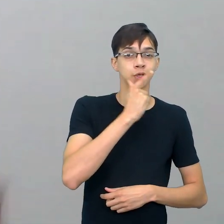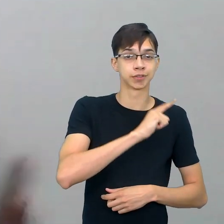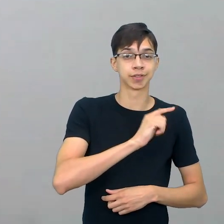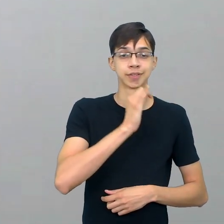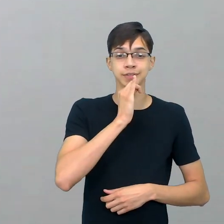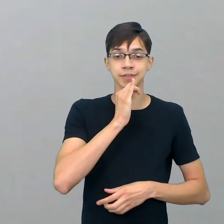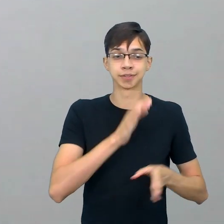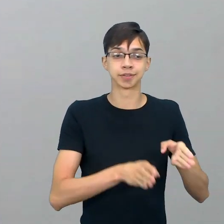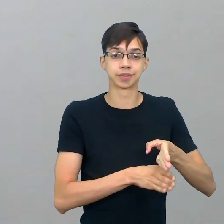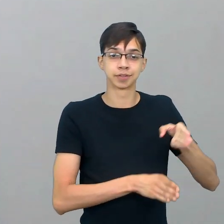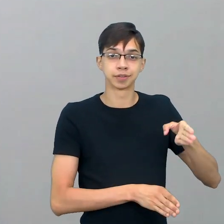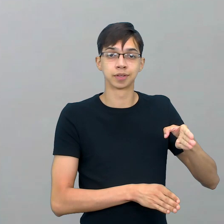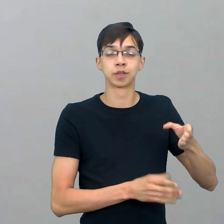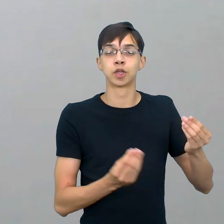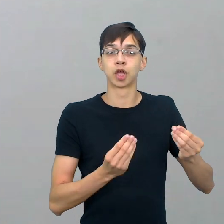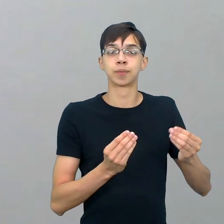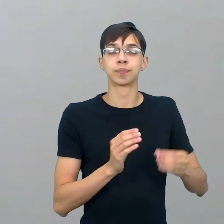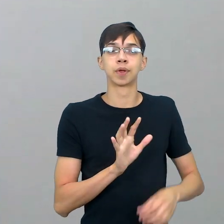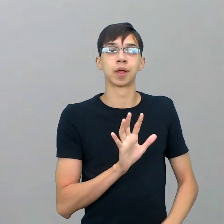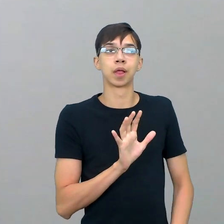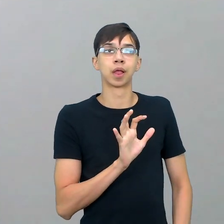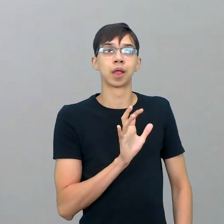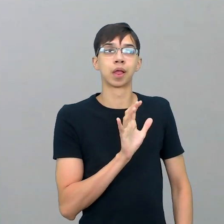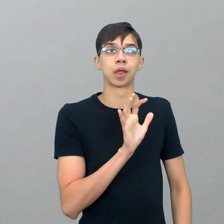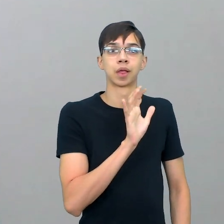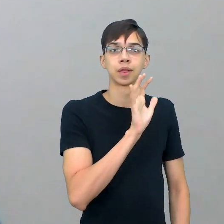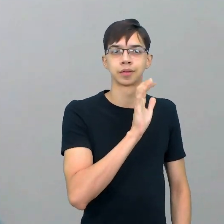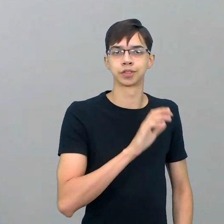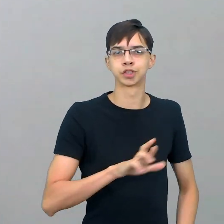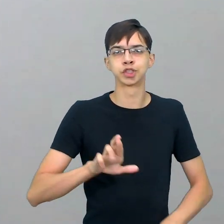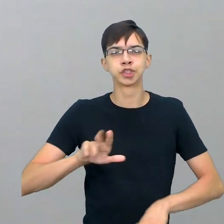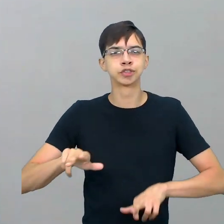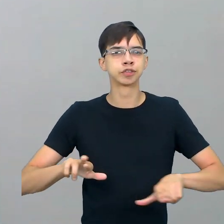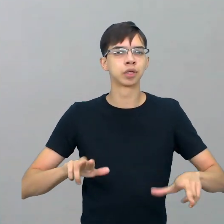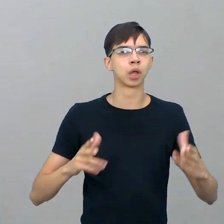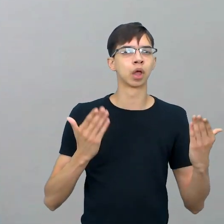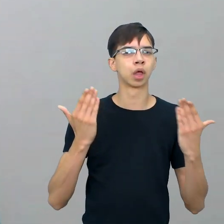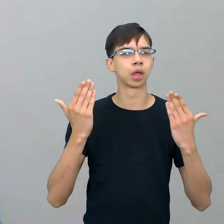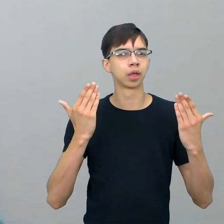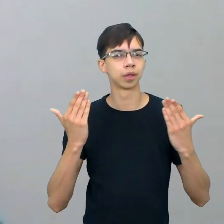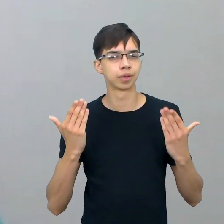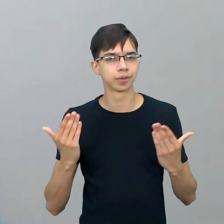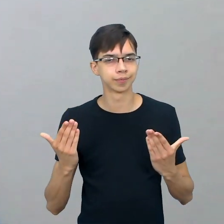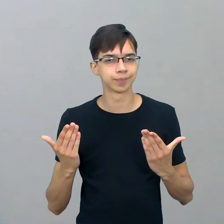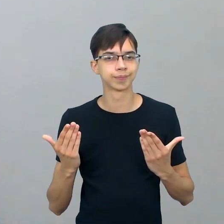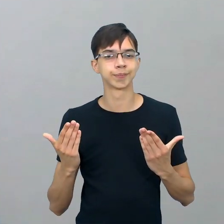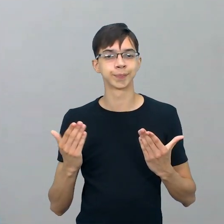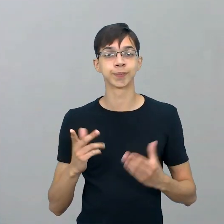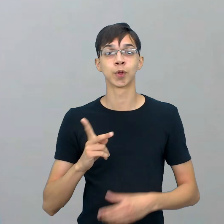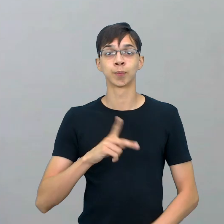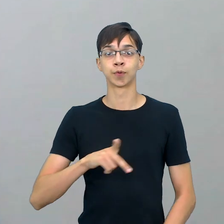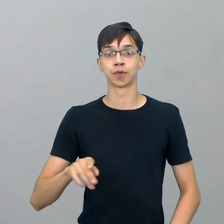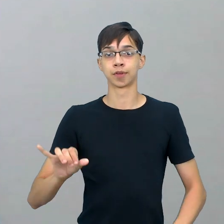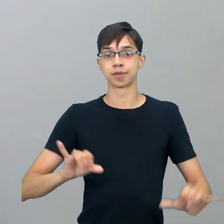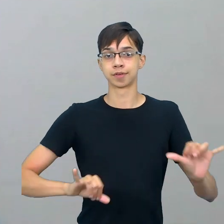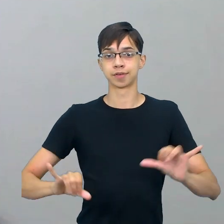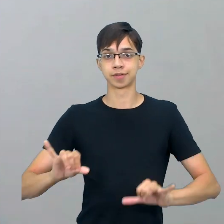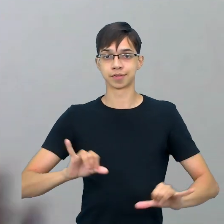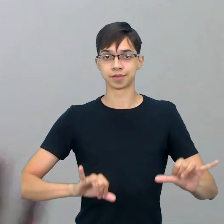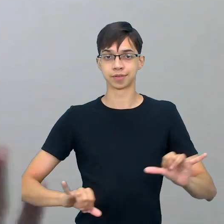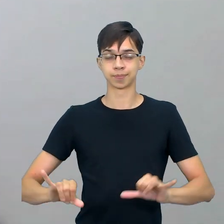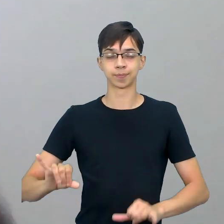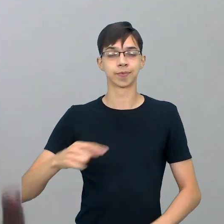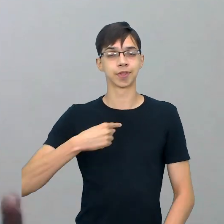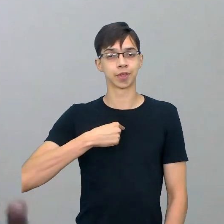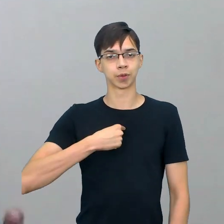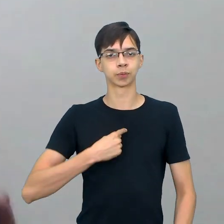para tentar entender um pouquinho melhor qual é a diferença que esses animais possuem. O professor de química, que sou eu, vou trabalhar com